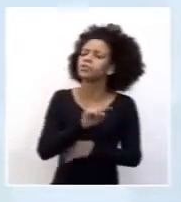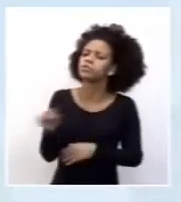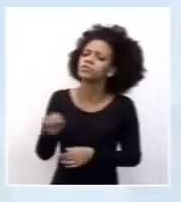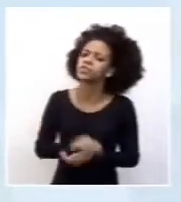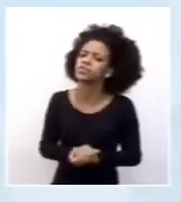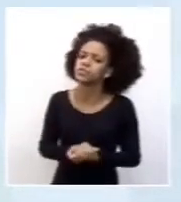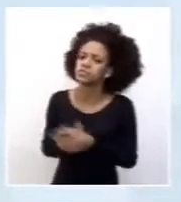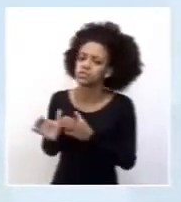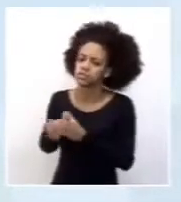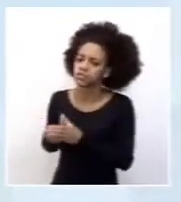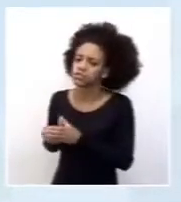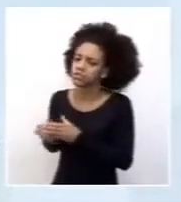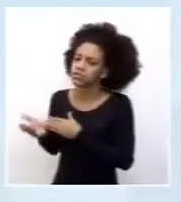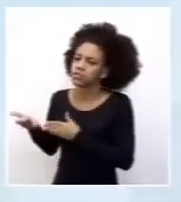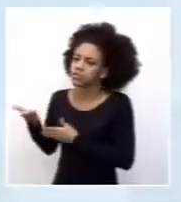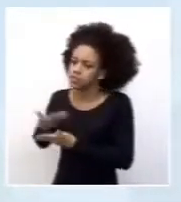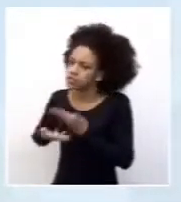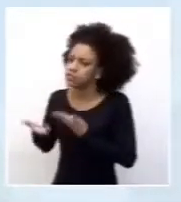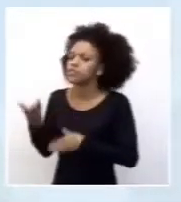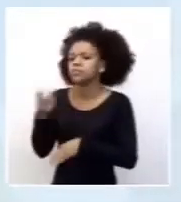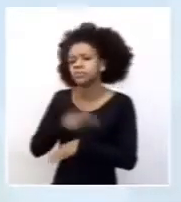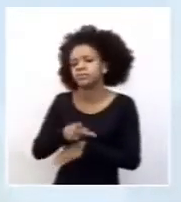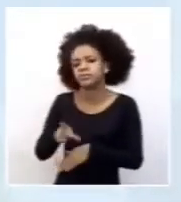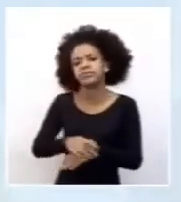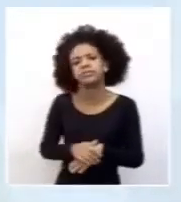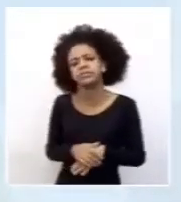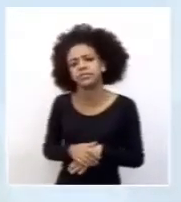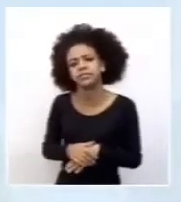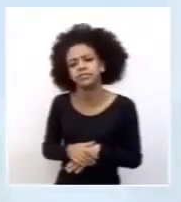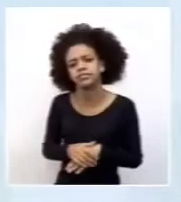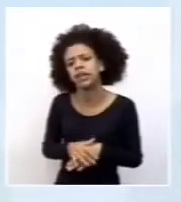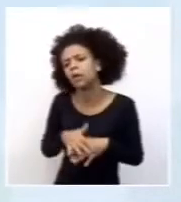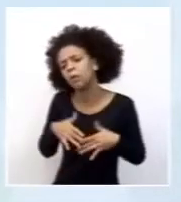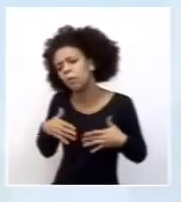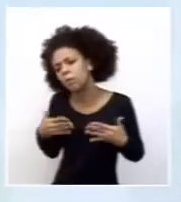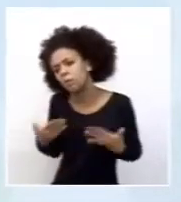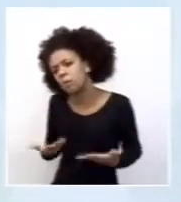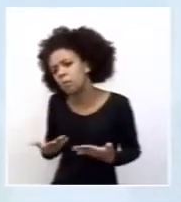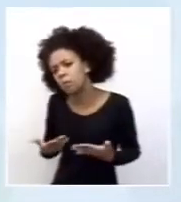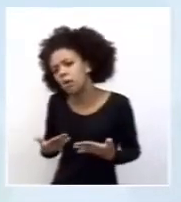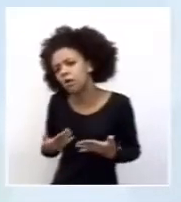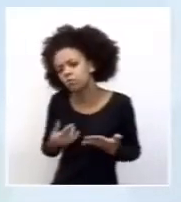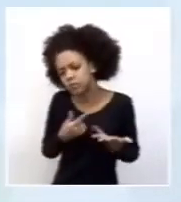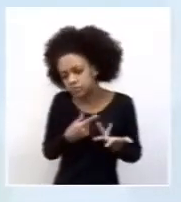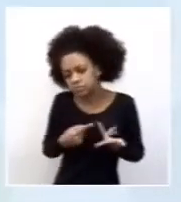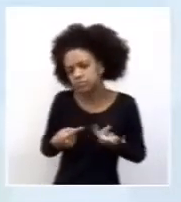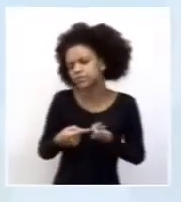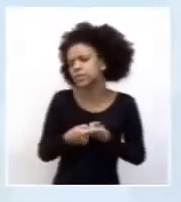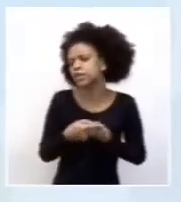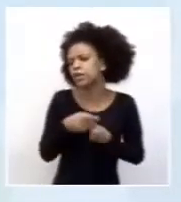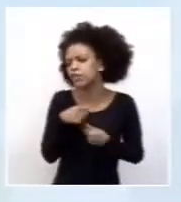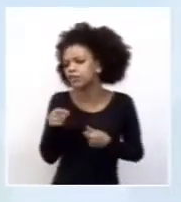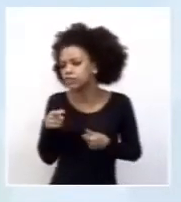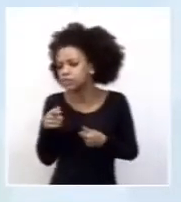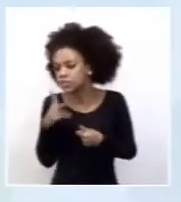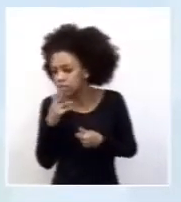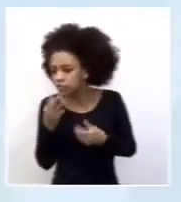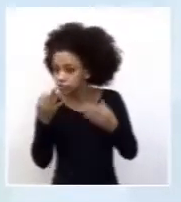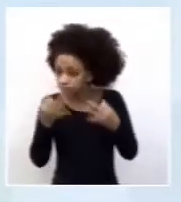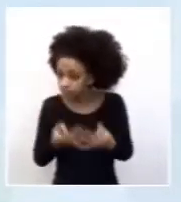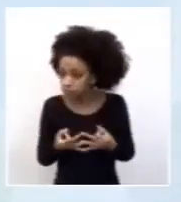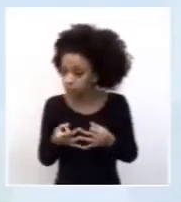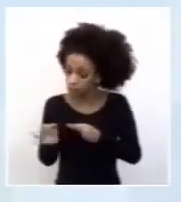no chat com os professores e professoras. Quais elementos você considera primordiais para planejar uma